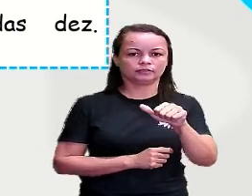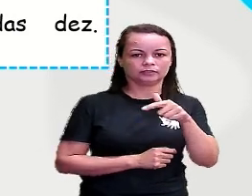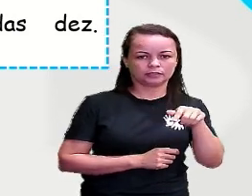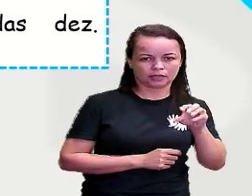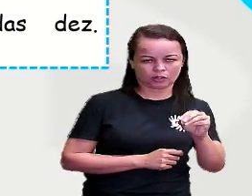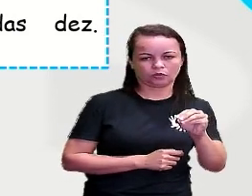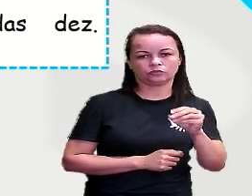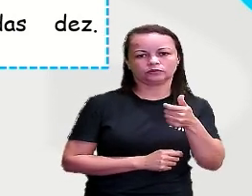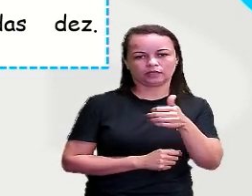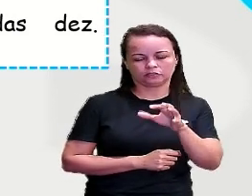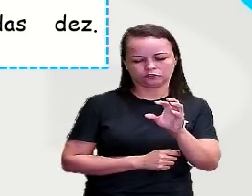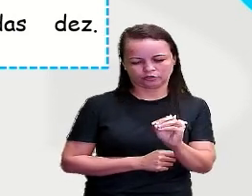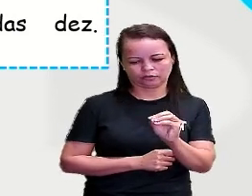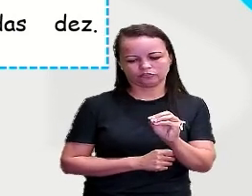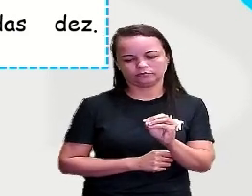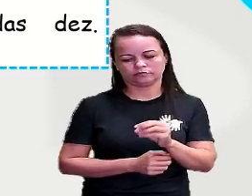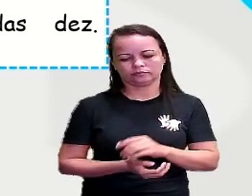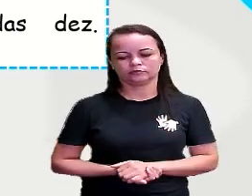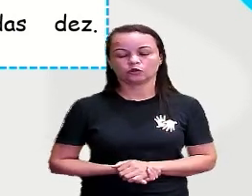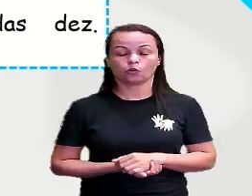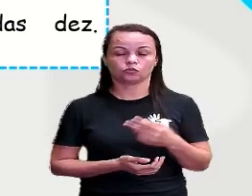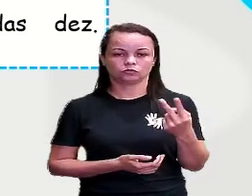2 S.